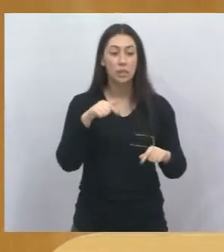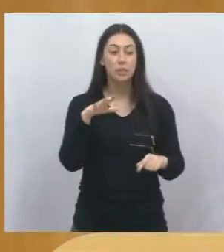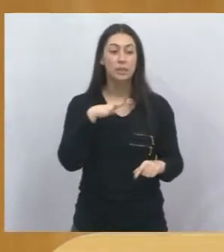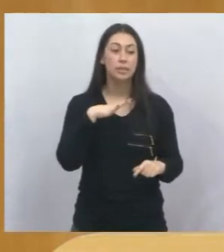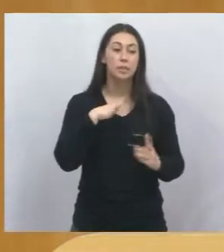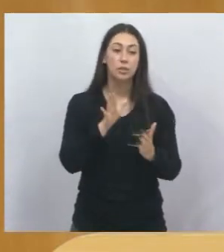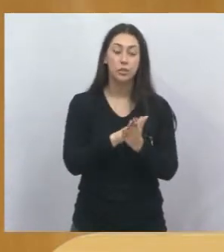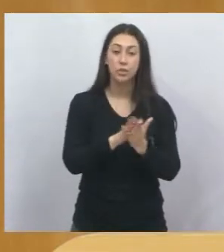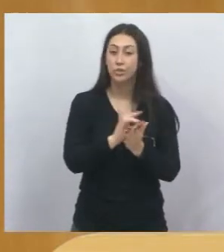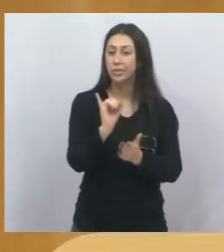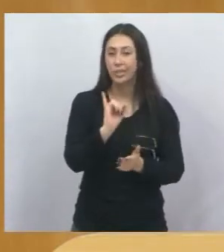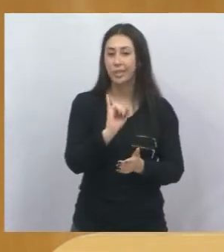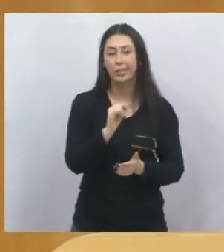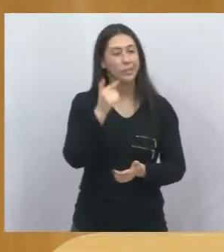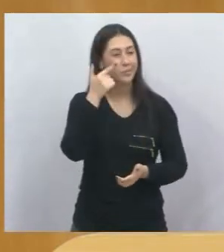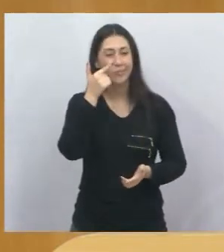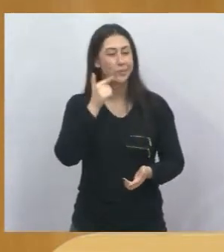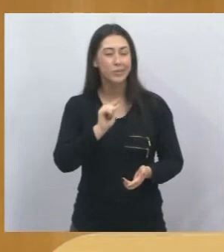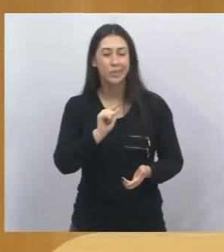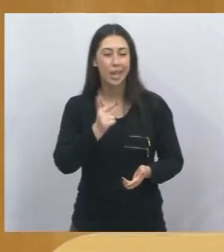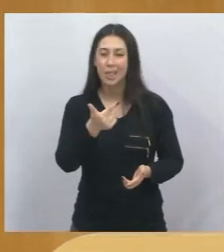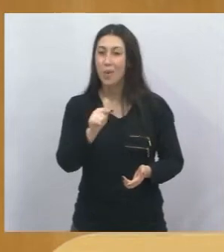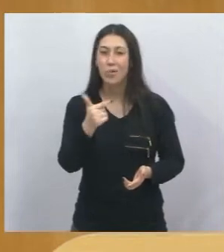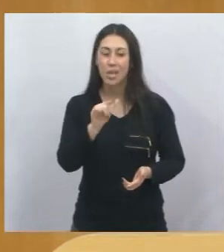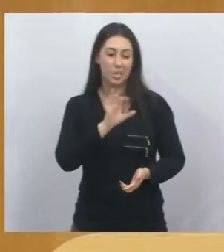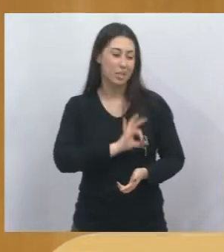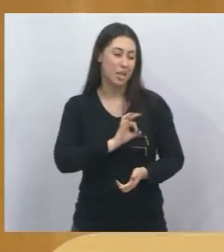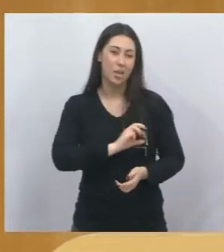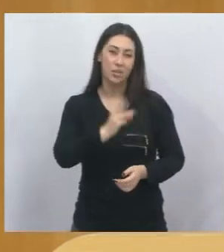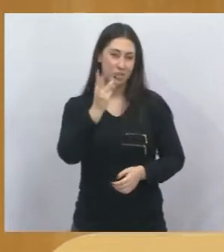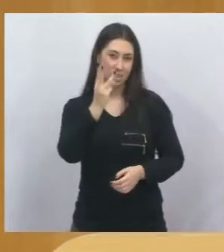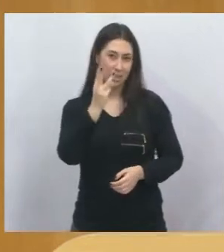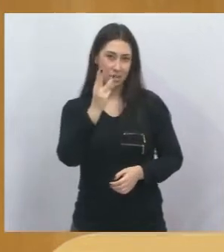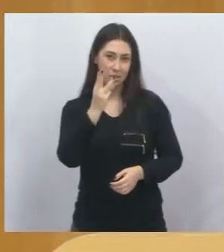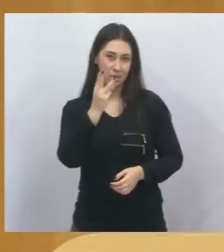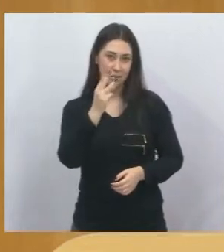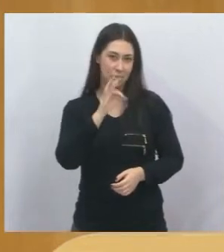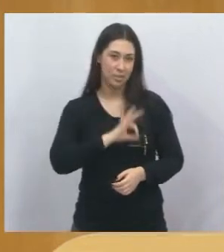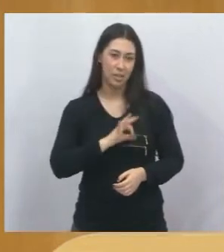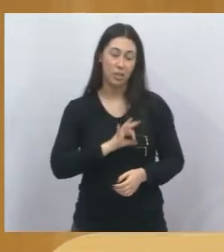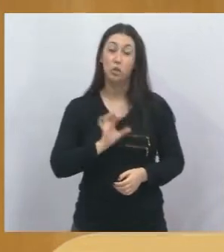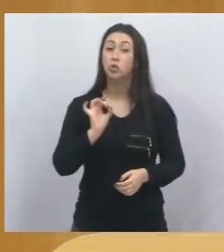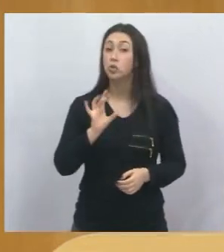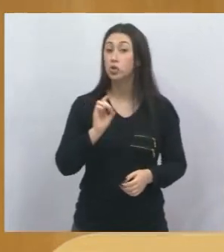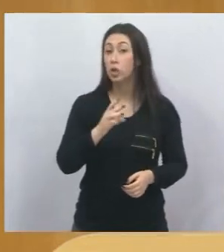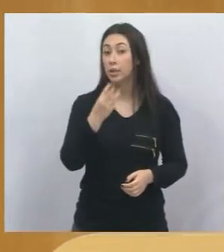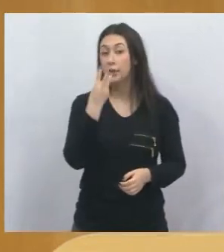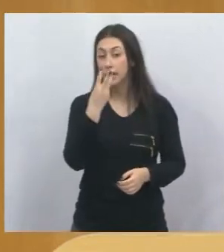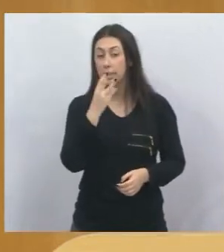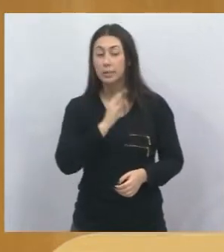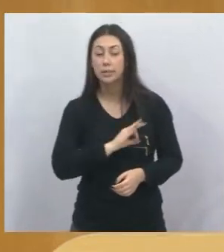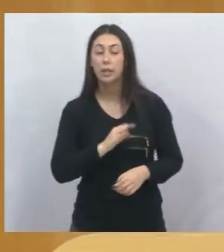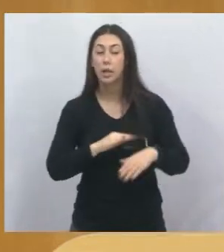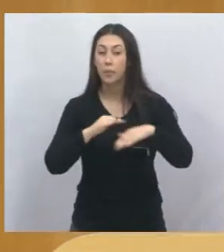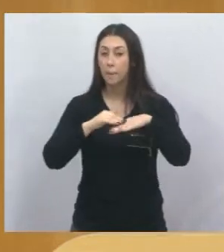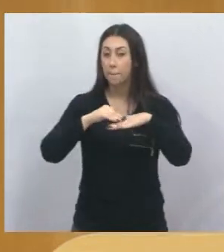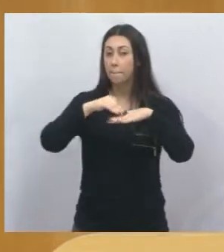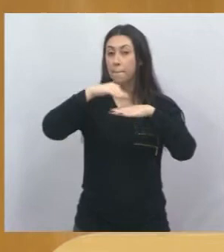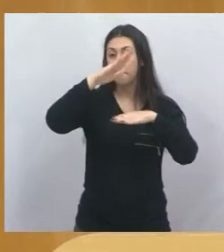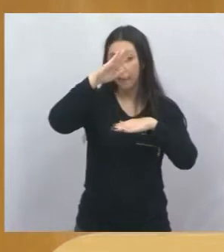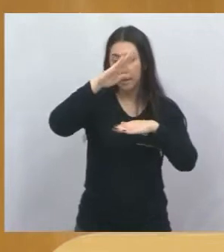município não ganham acima de R$ 3.000. Então, é só daqueles que ganham acima desse teto